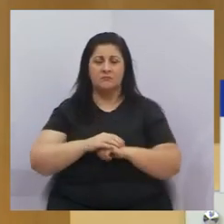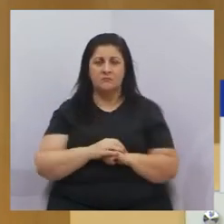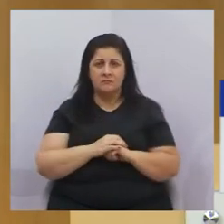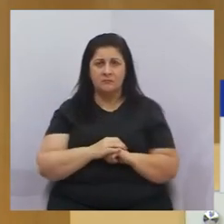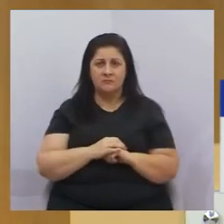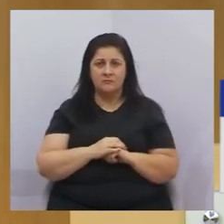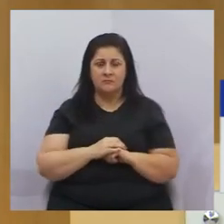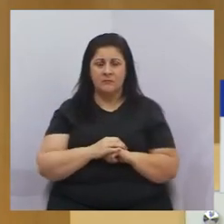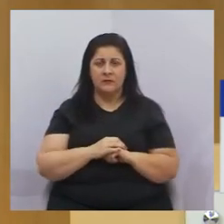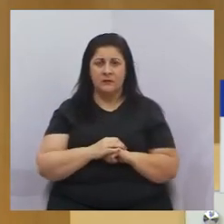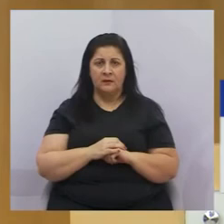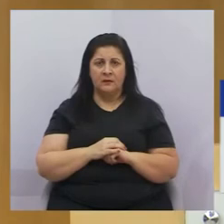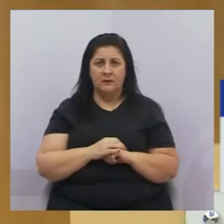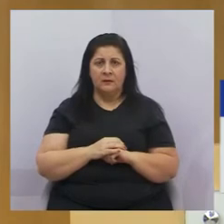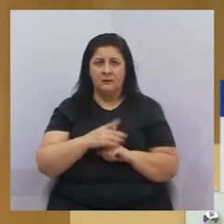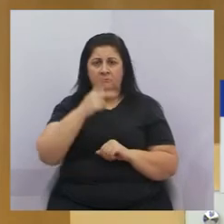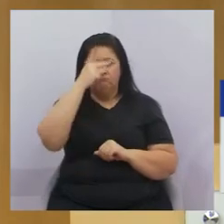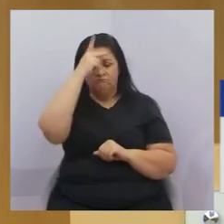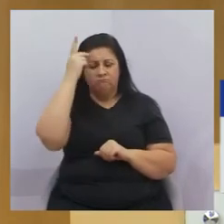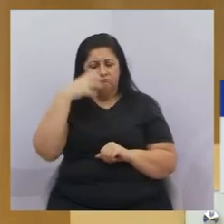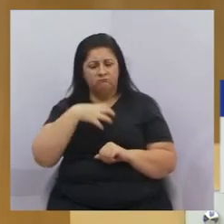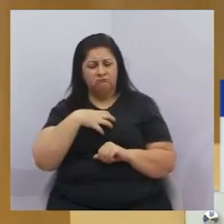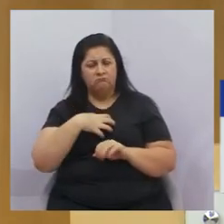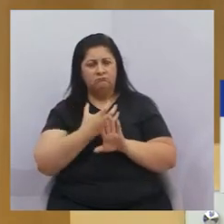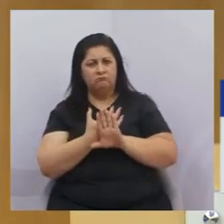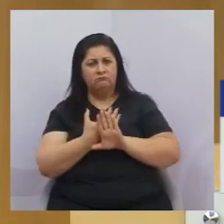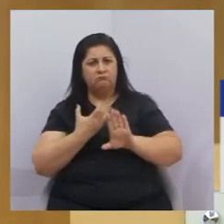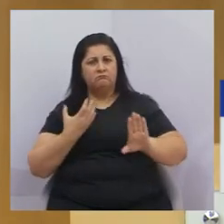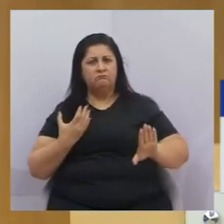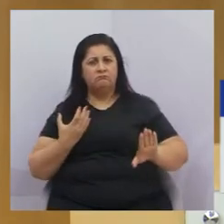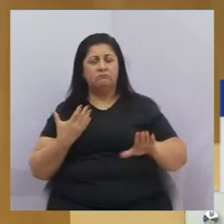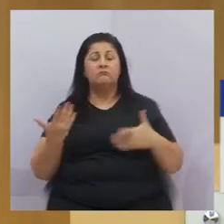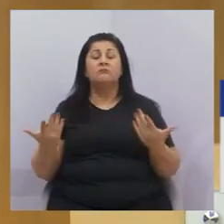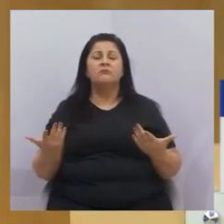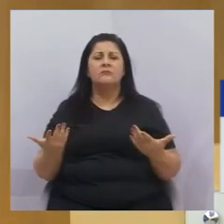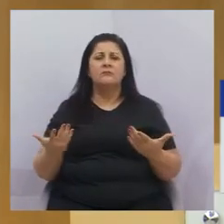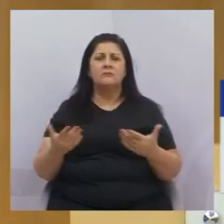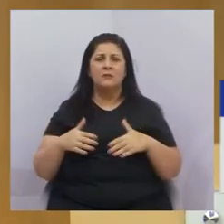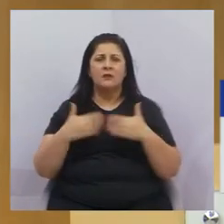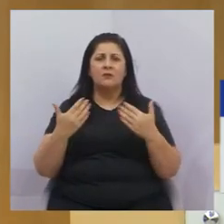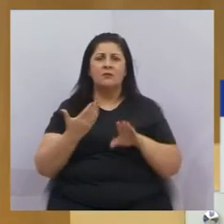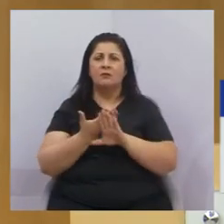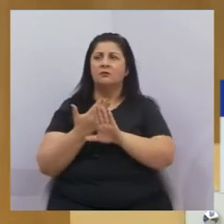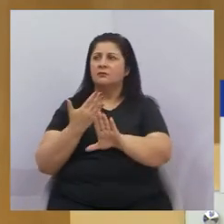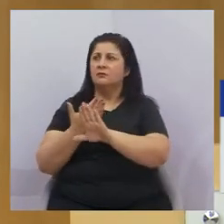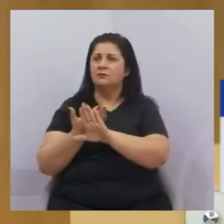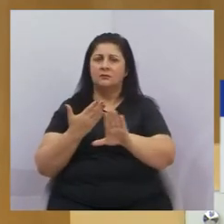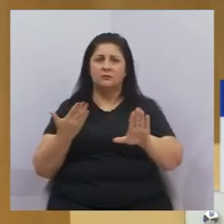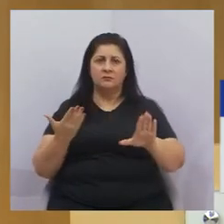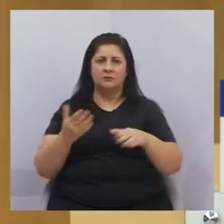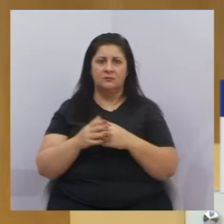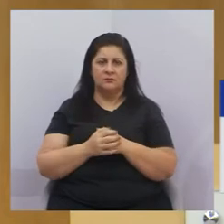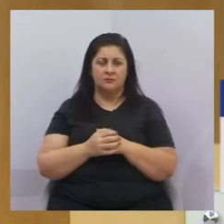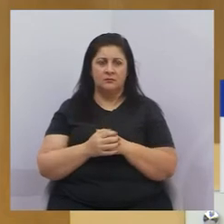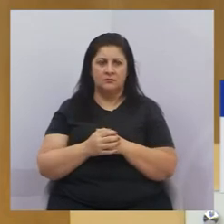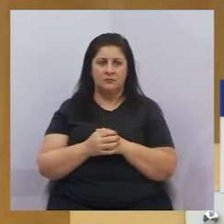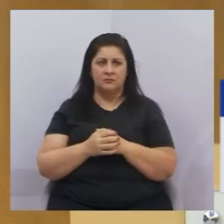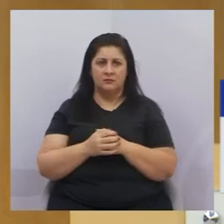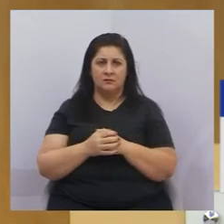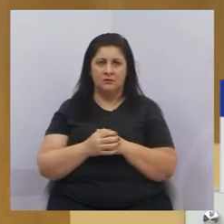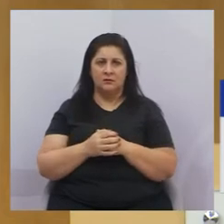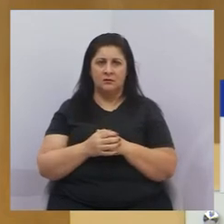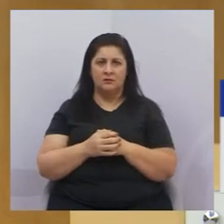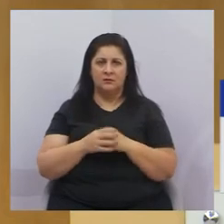pessoas que se sentem excluídas, até quando elas ficarão fora dessa visão